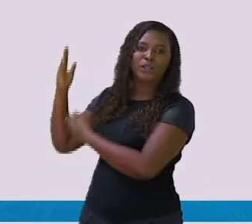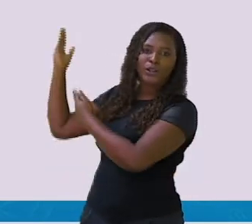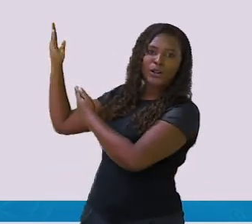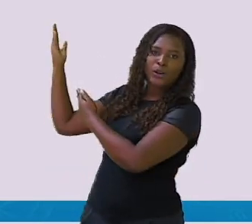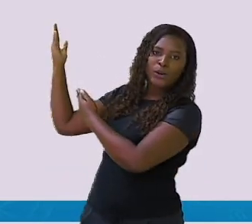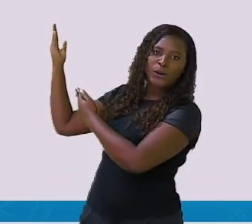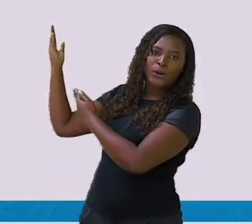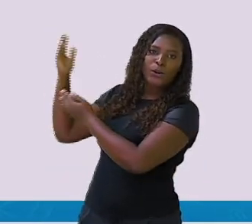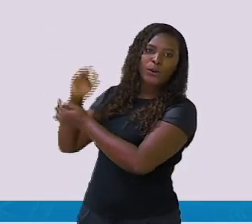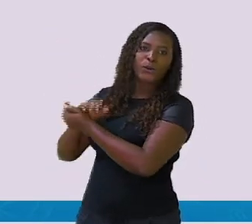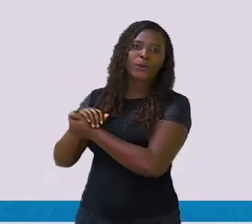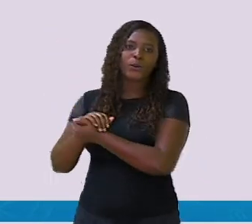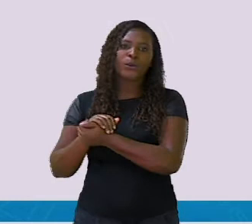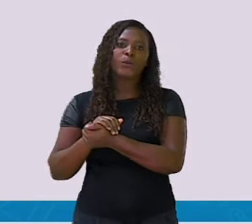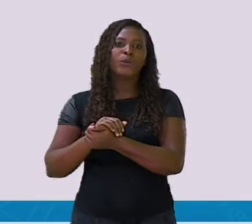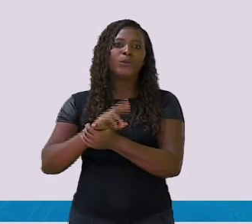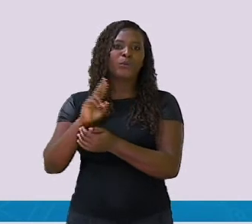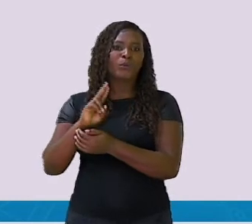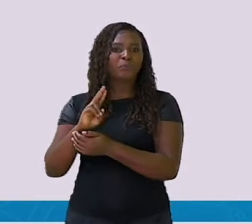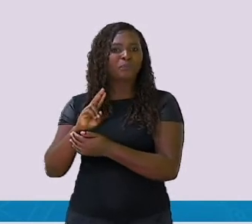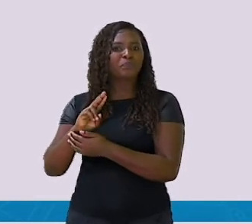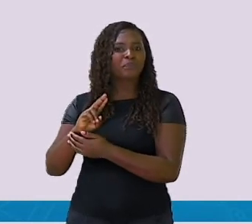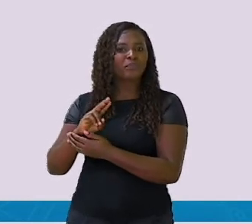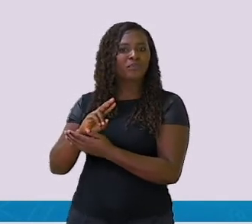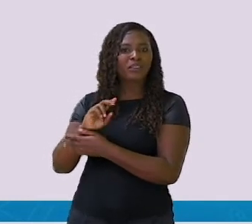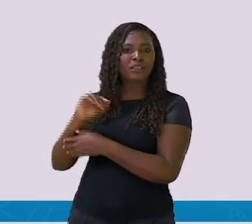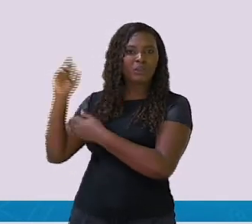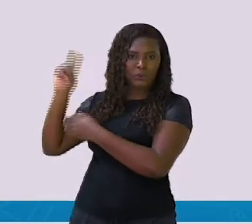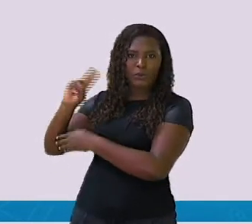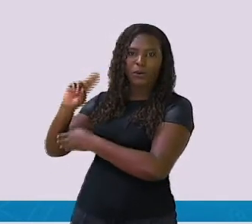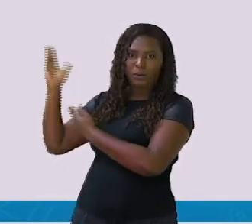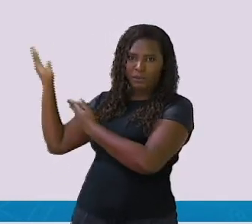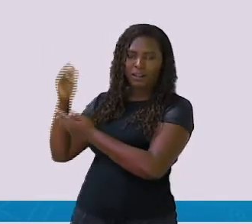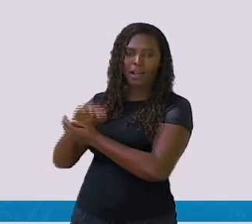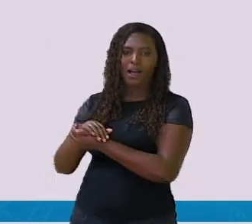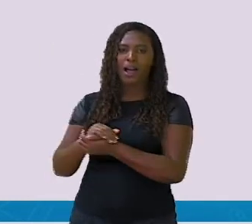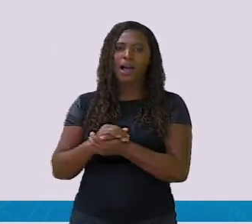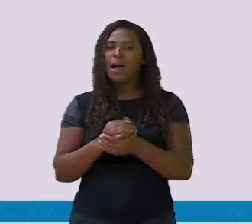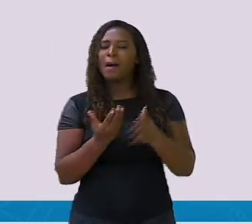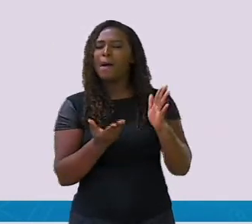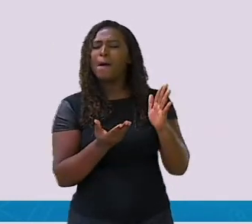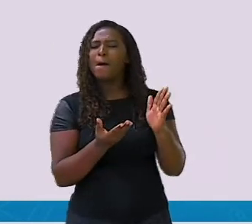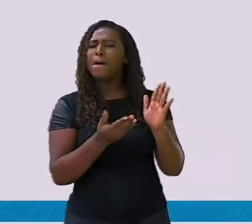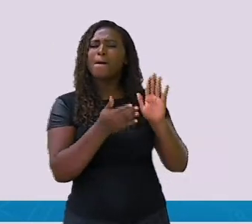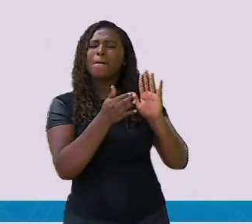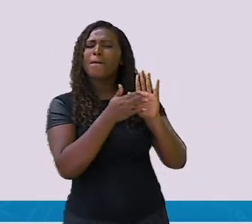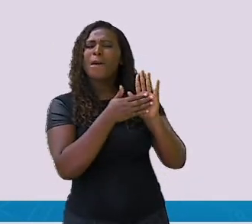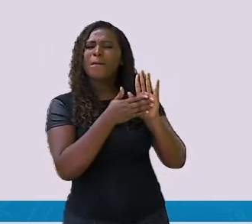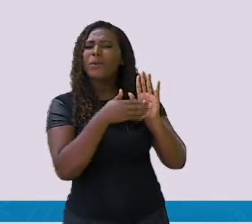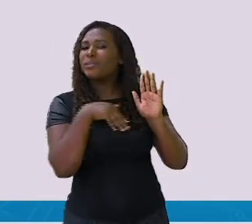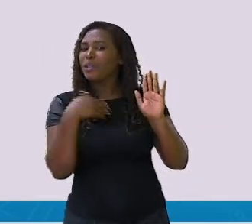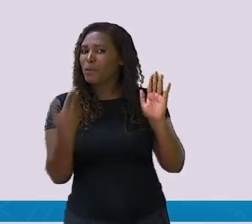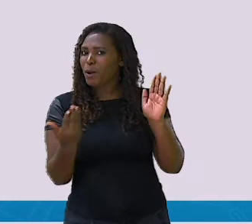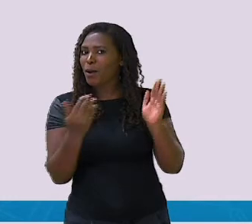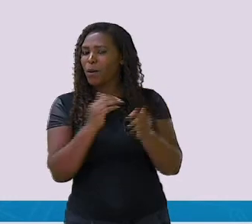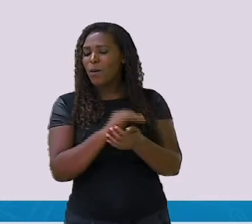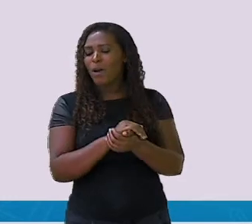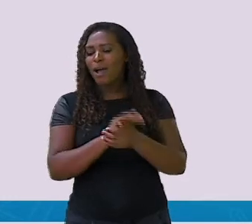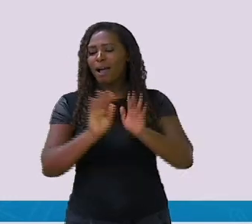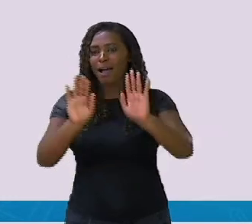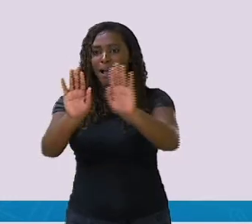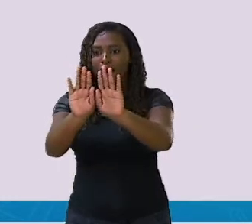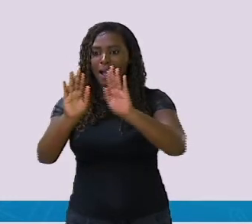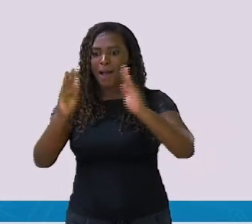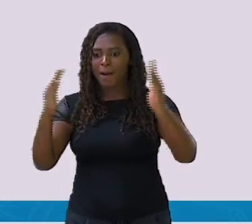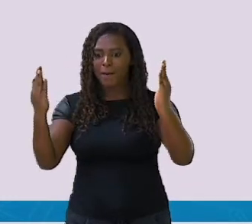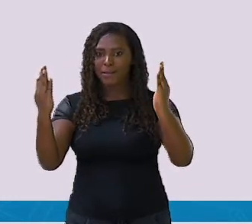1793 foi o primeiro com esse propósito, né? O Museu do Louvre ele se abriu